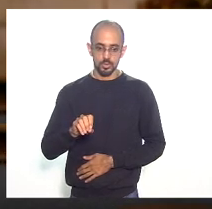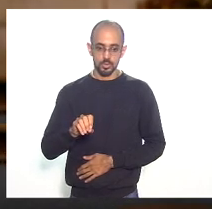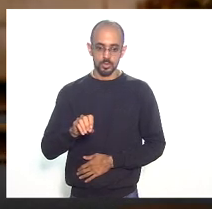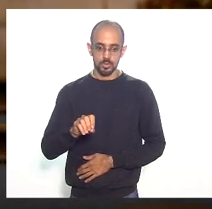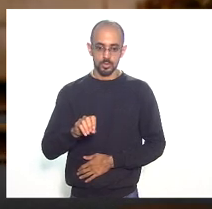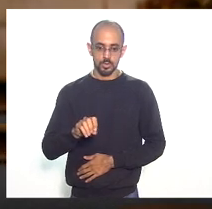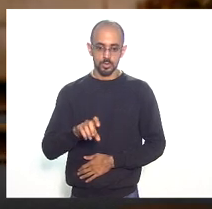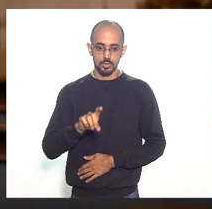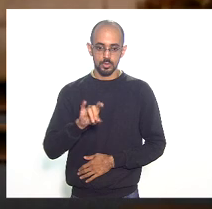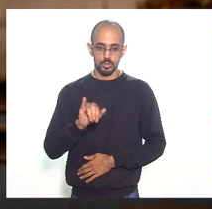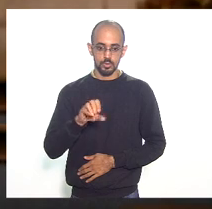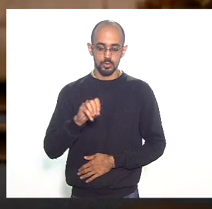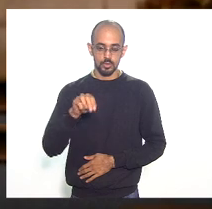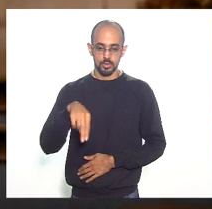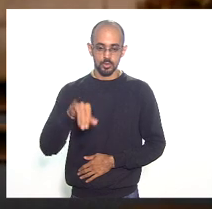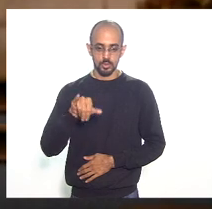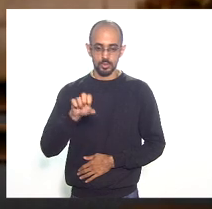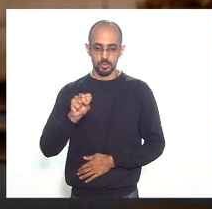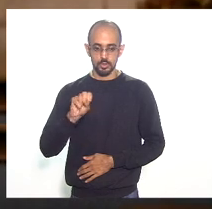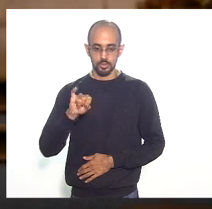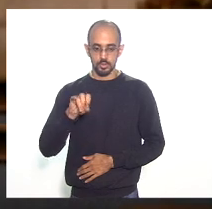Deputado Dionísio Lins.